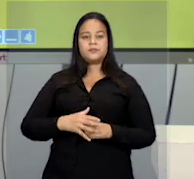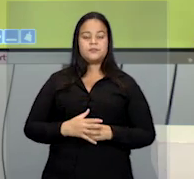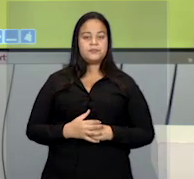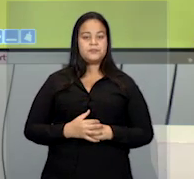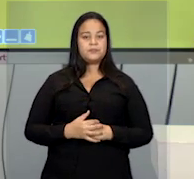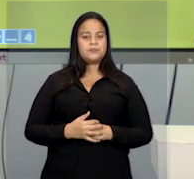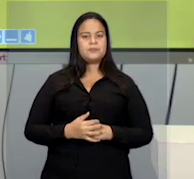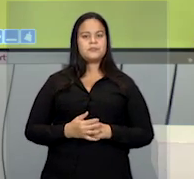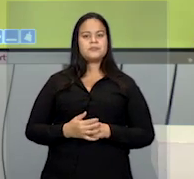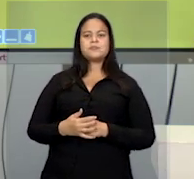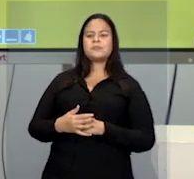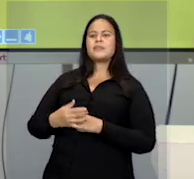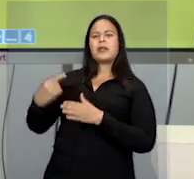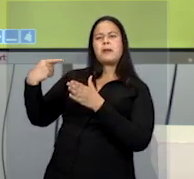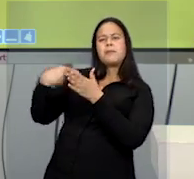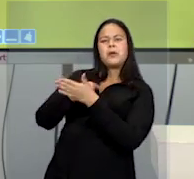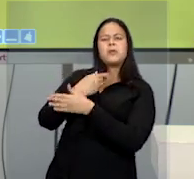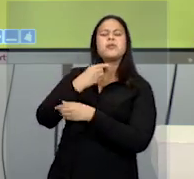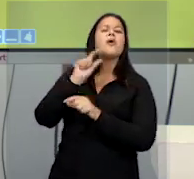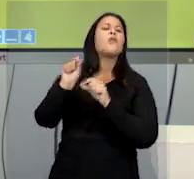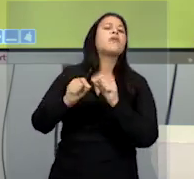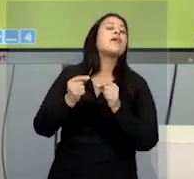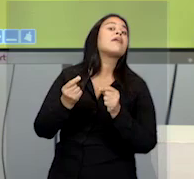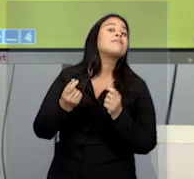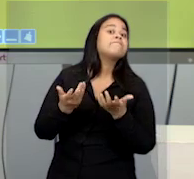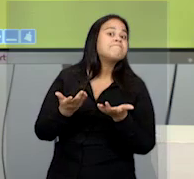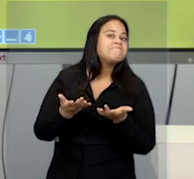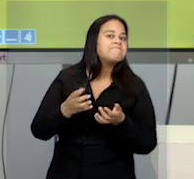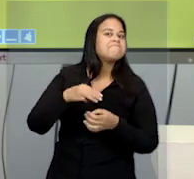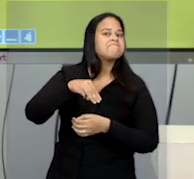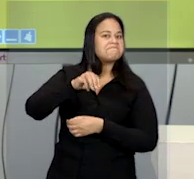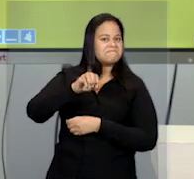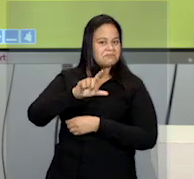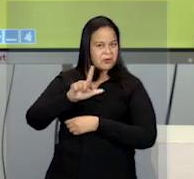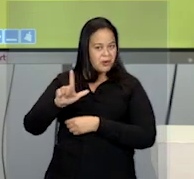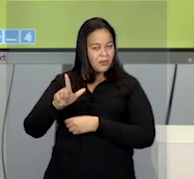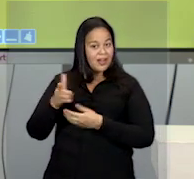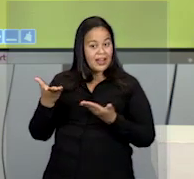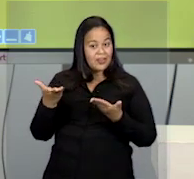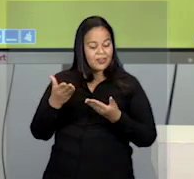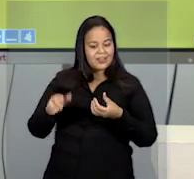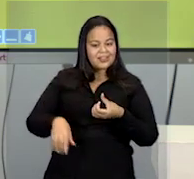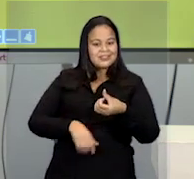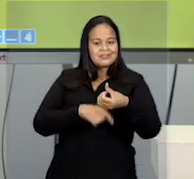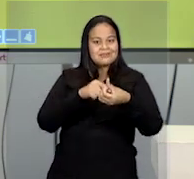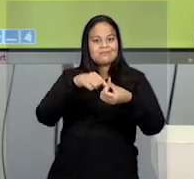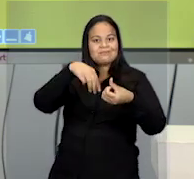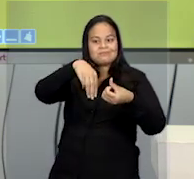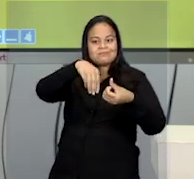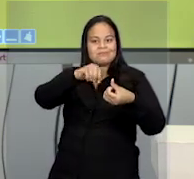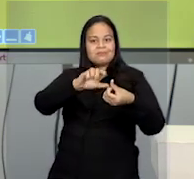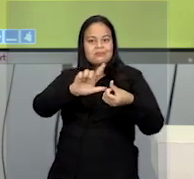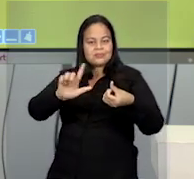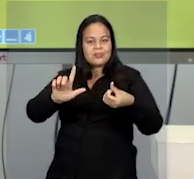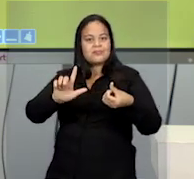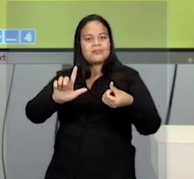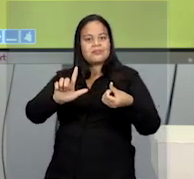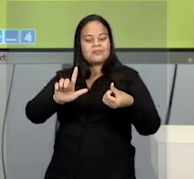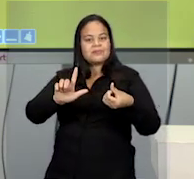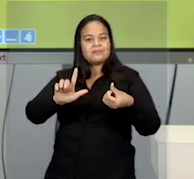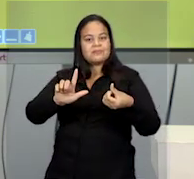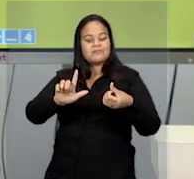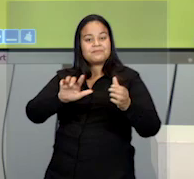Qual que é a pergunta? A pergunta não era por mol, só que agora você tem 6 mols. Então, nós temos o